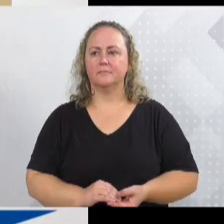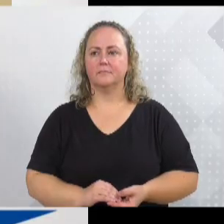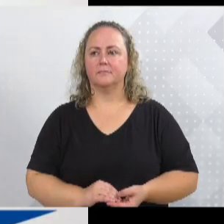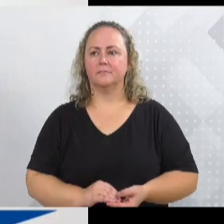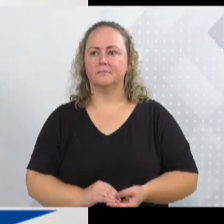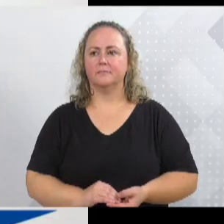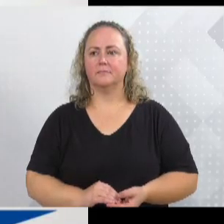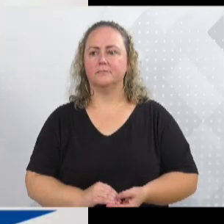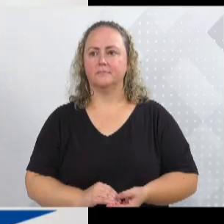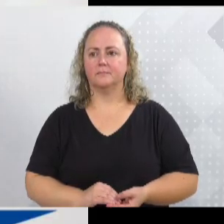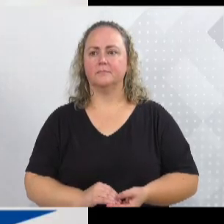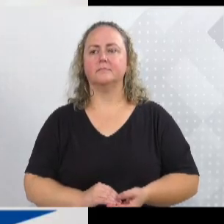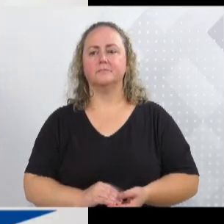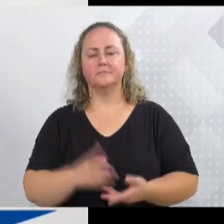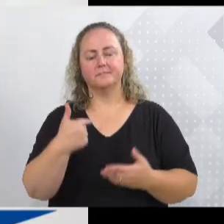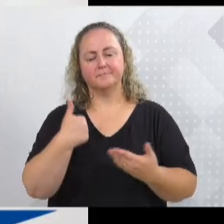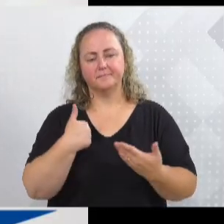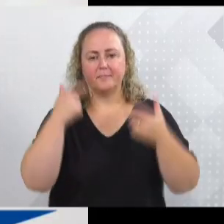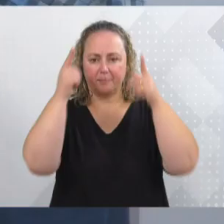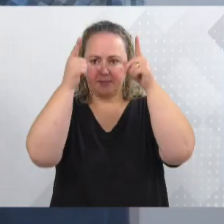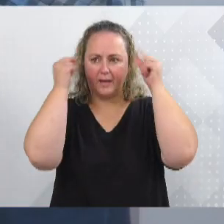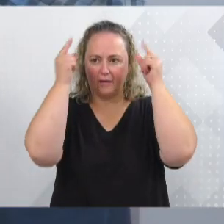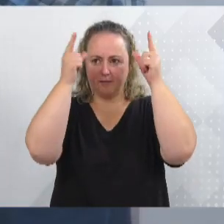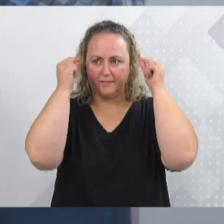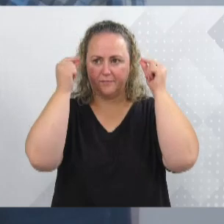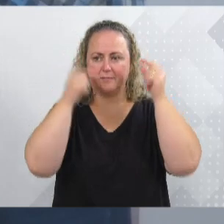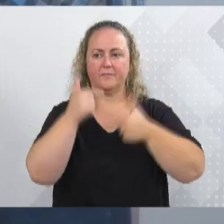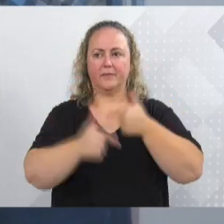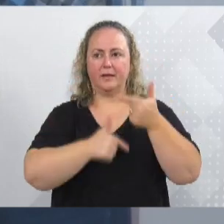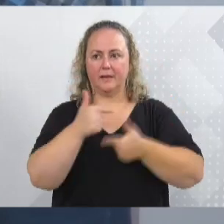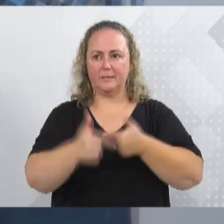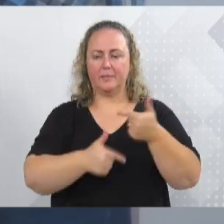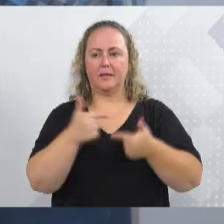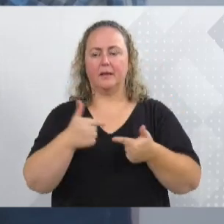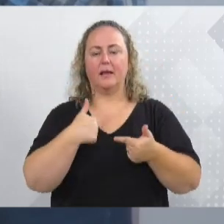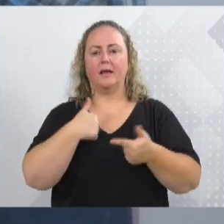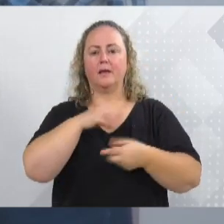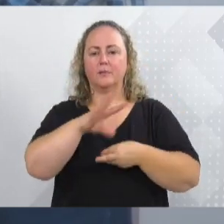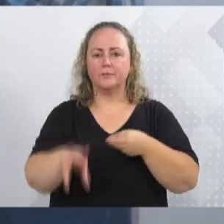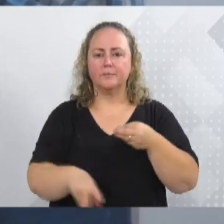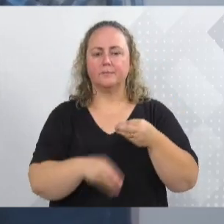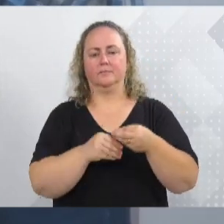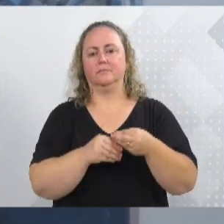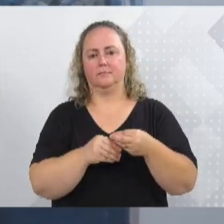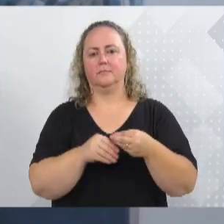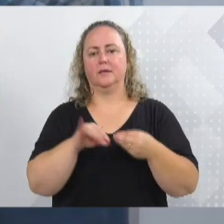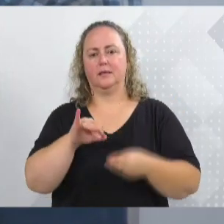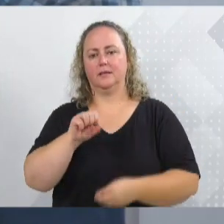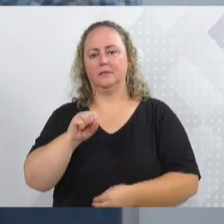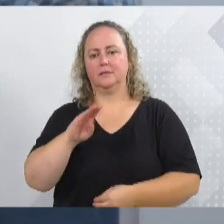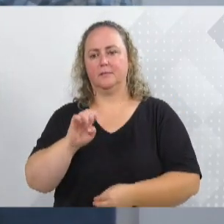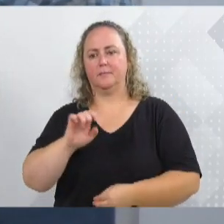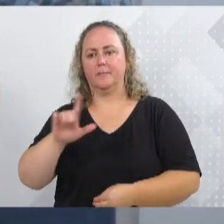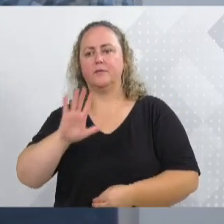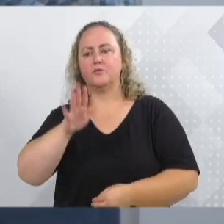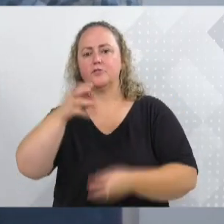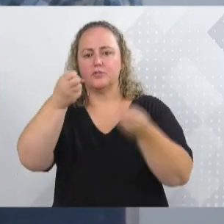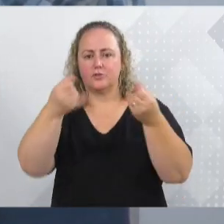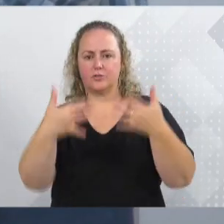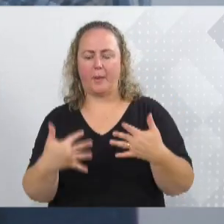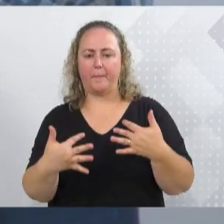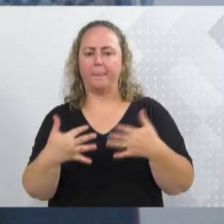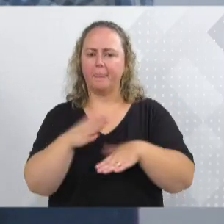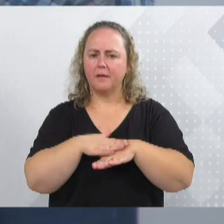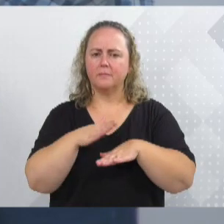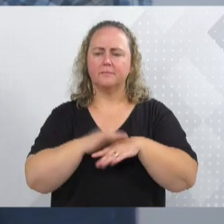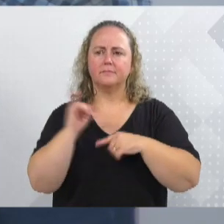Então, tá, eu sou enfermeira, né, do serviço, então eu gostaria de salientar, como a Isabel falou, que a parte mais importante do nosso serviço